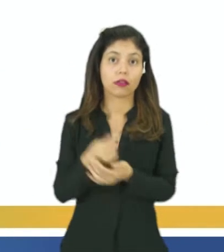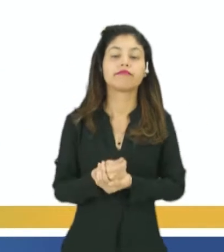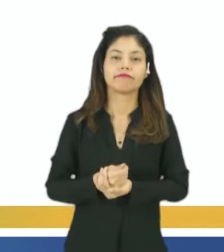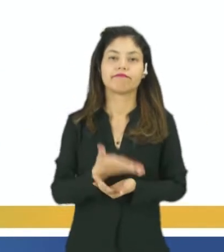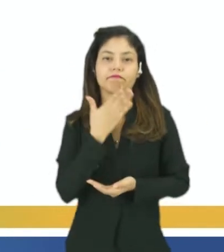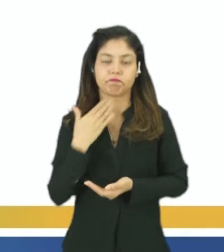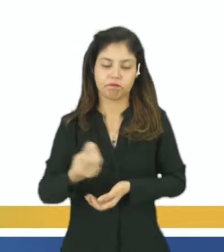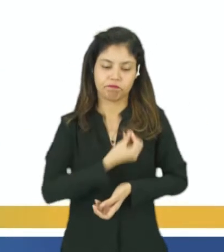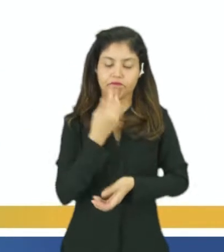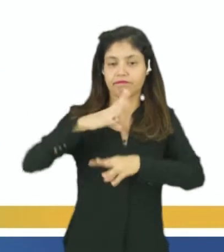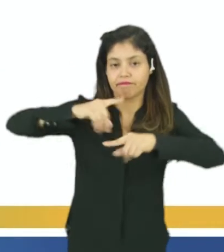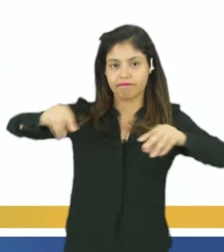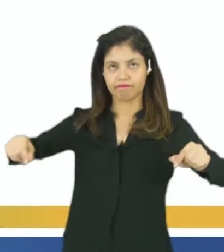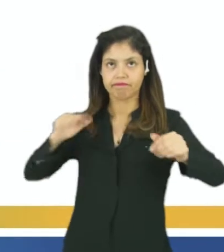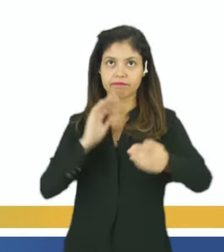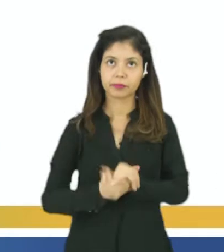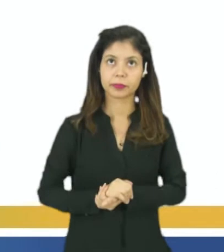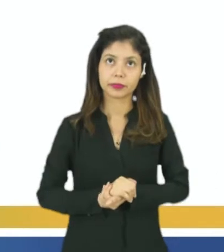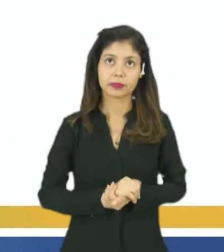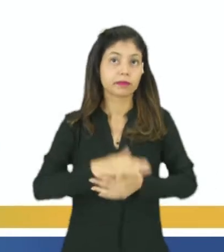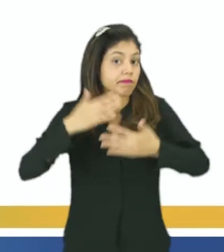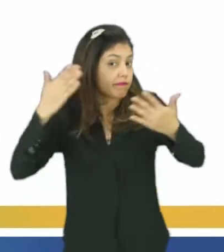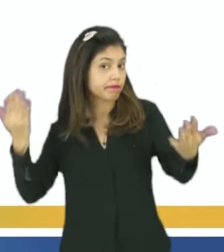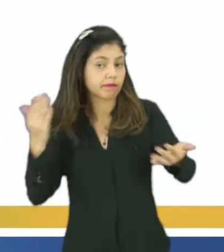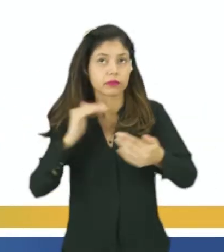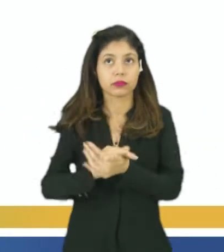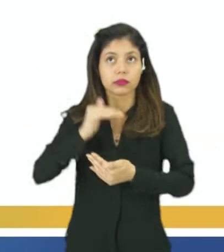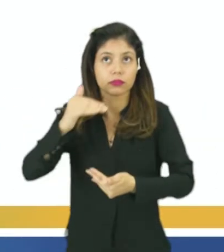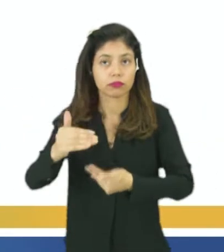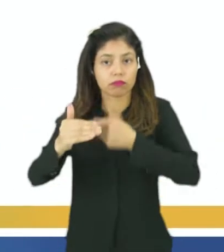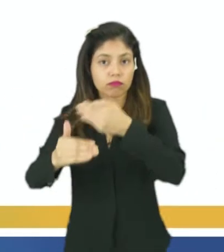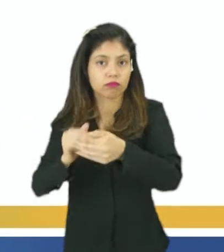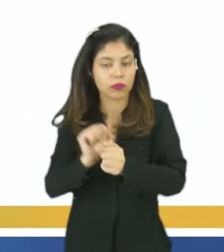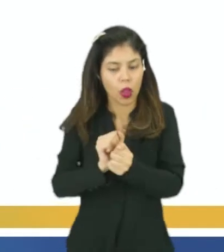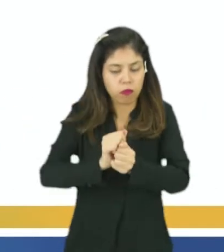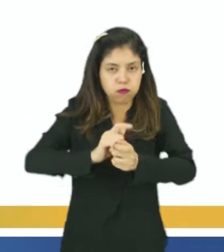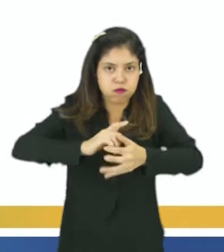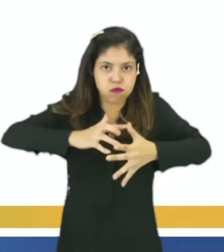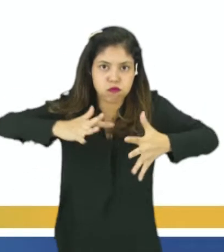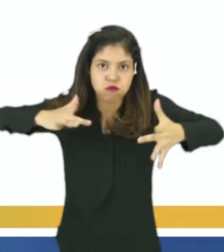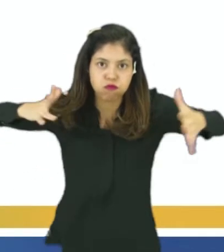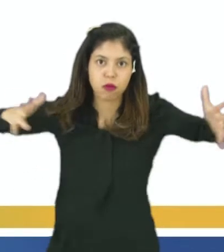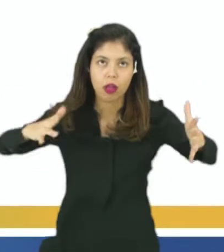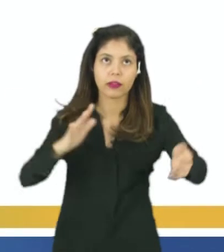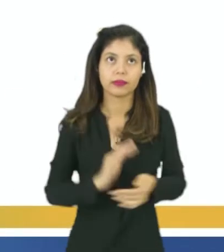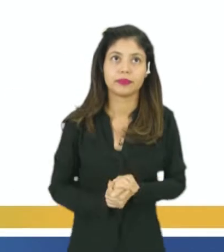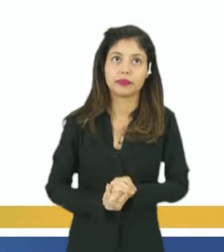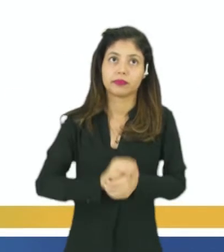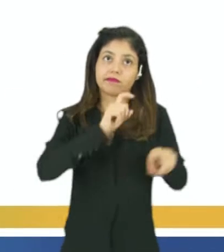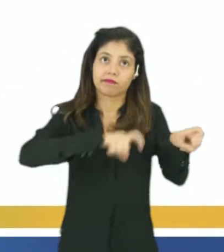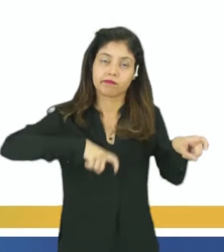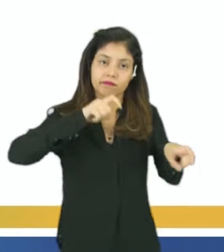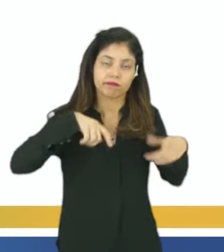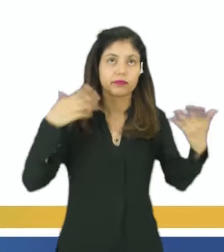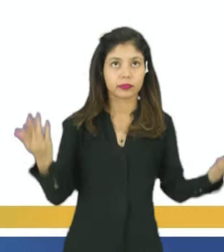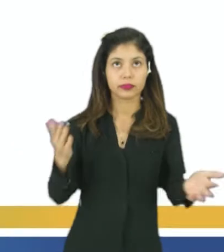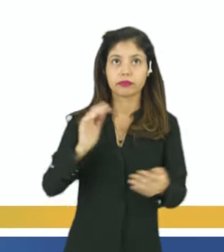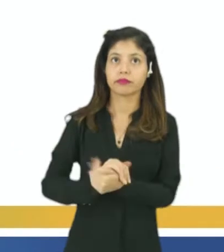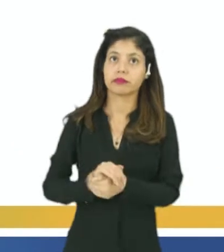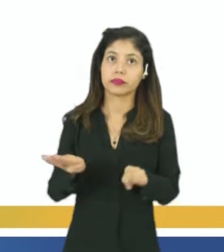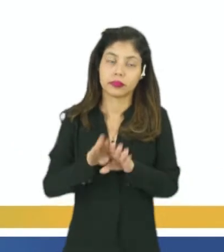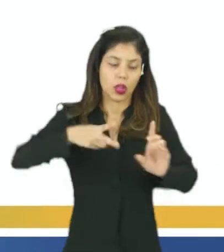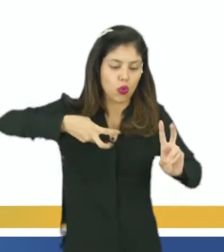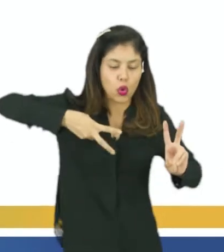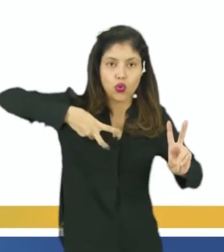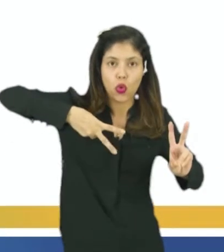sustento da terra. No entanto, com o avanço da urbanização do agronegócio e do